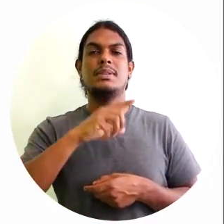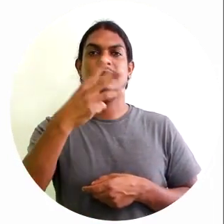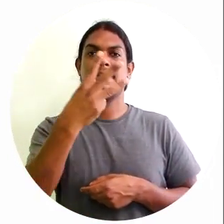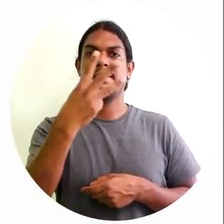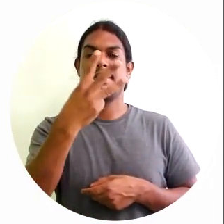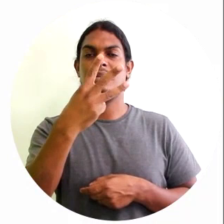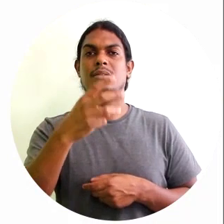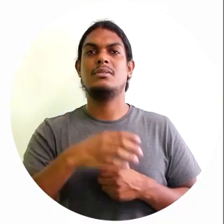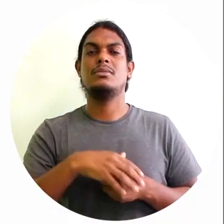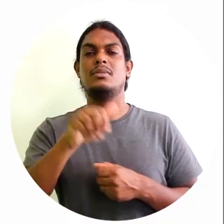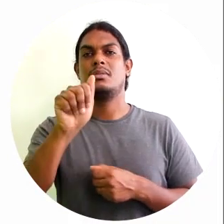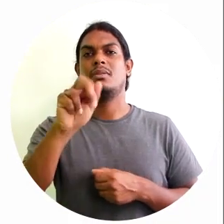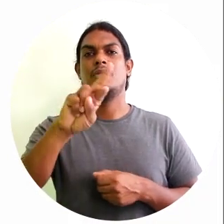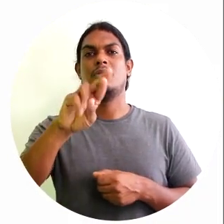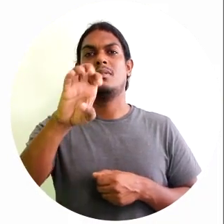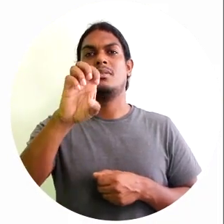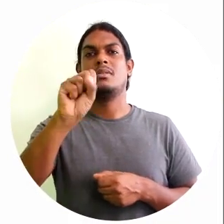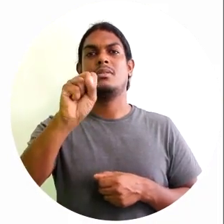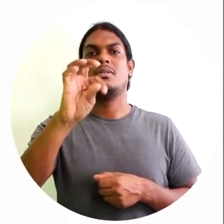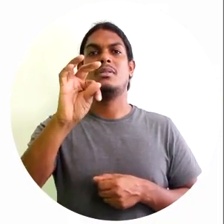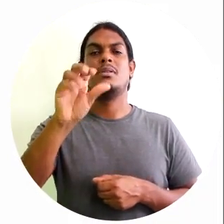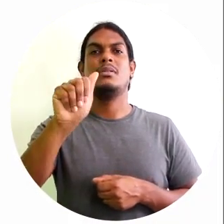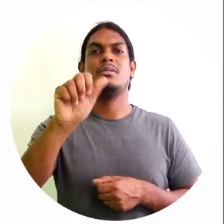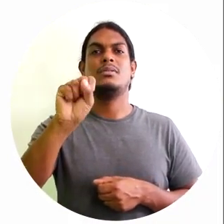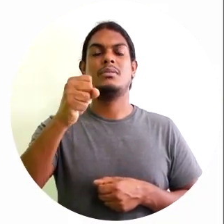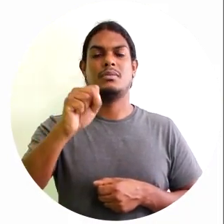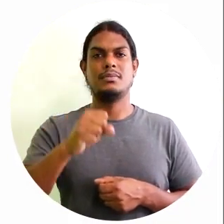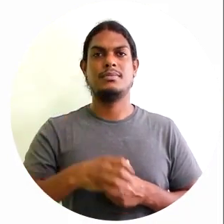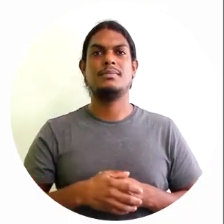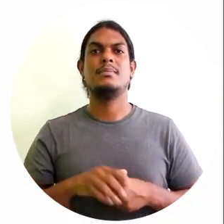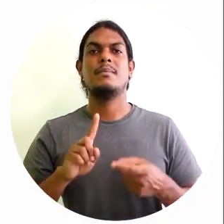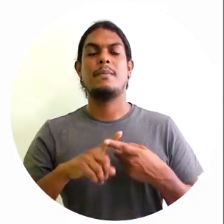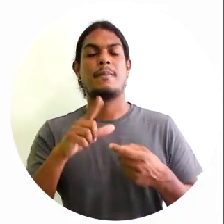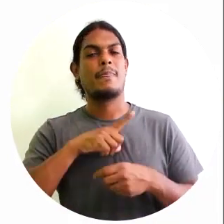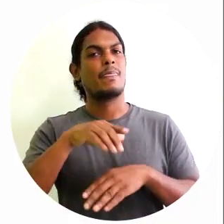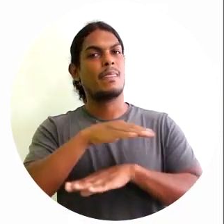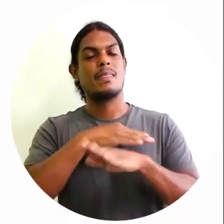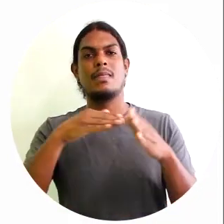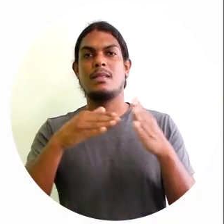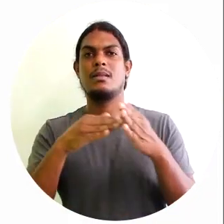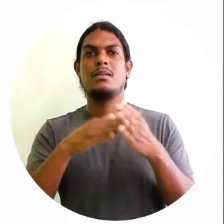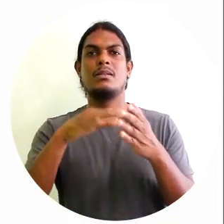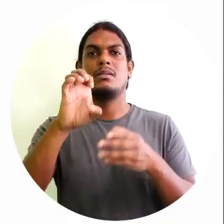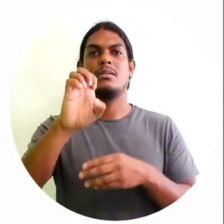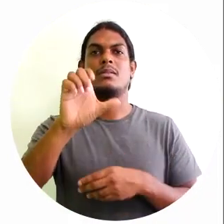de 3 arestas, ou de 3 superfícies. Então, eu tenho todos os elementos